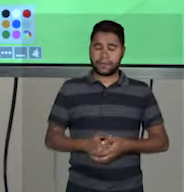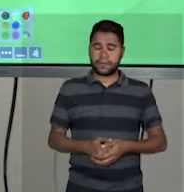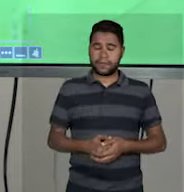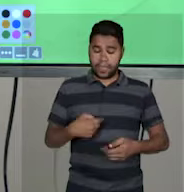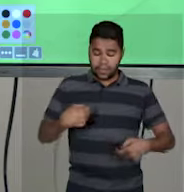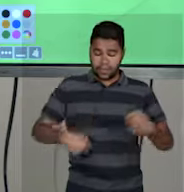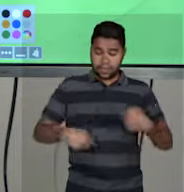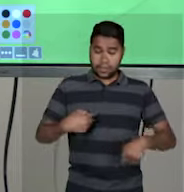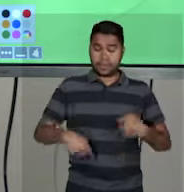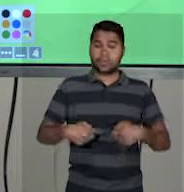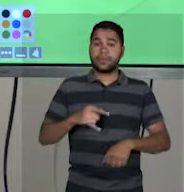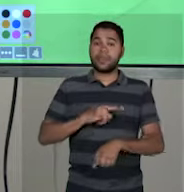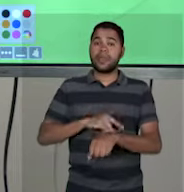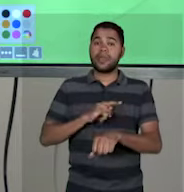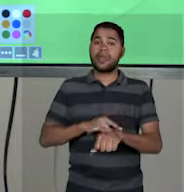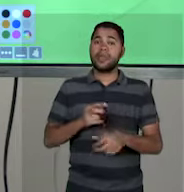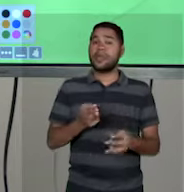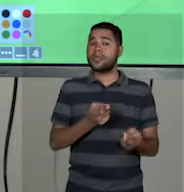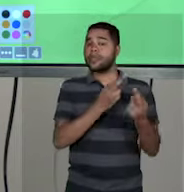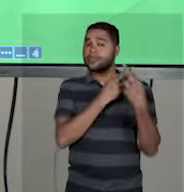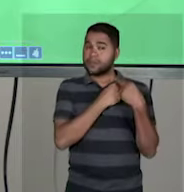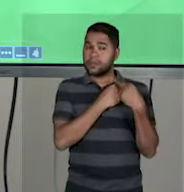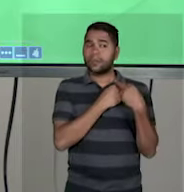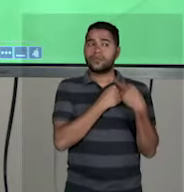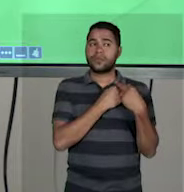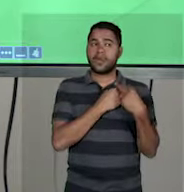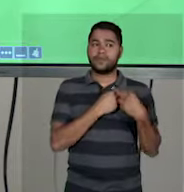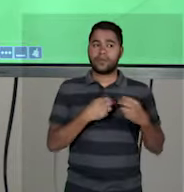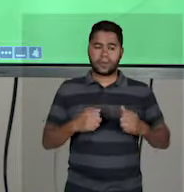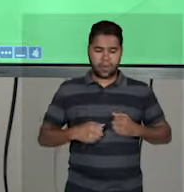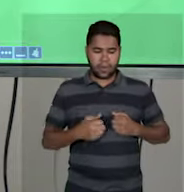é responsável por filtrar